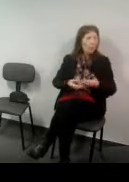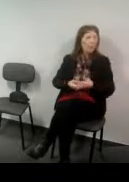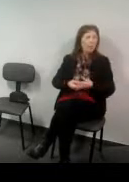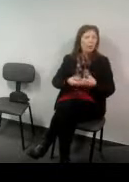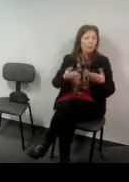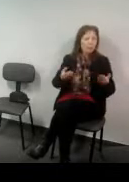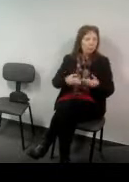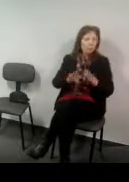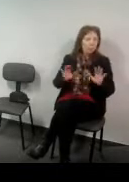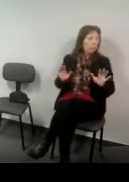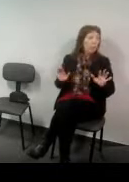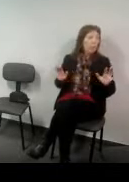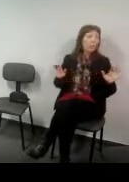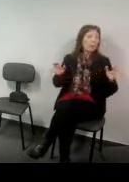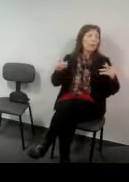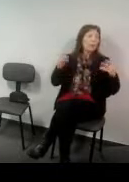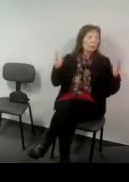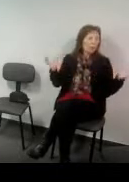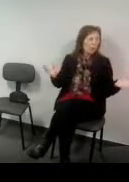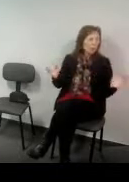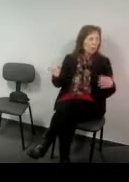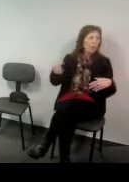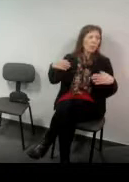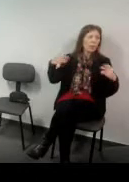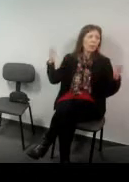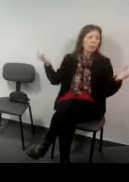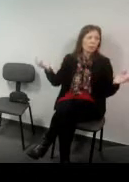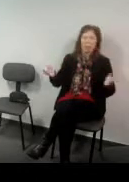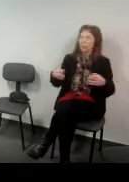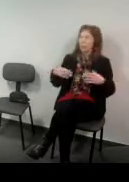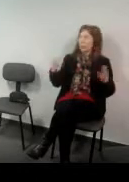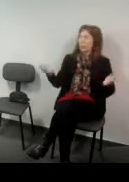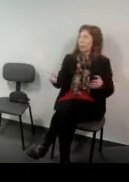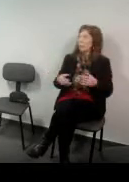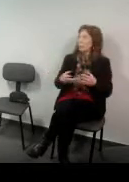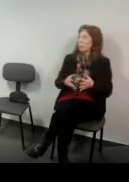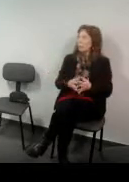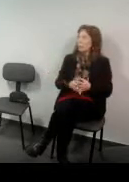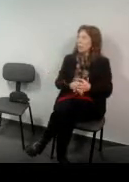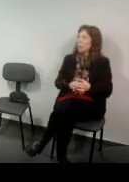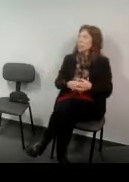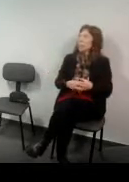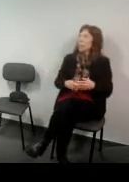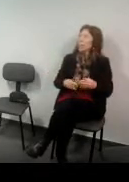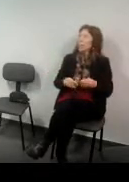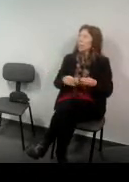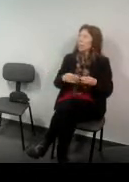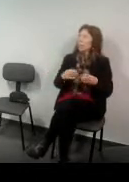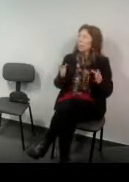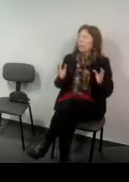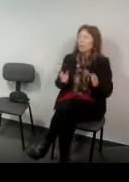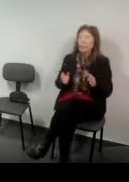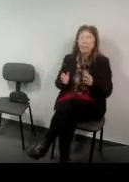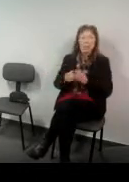né? Então, às vezes, a pessoa nem lembra de falar isso, porque faz anos que ela tem ou coisa assim, né? E